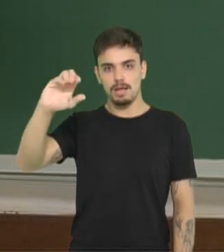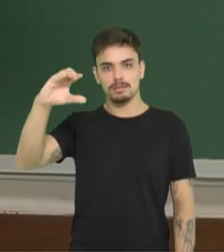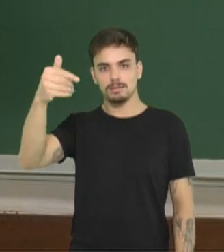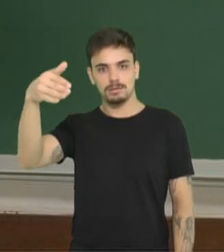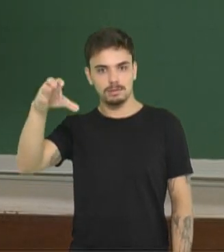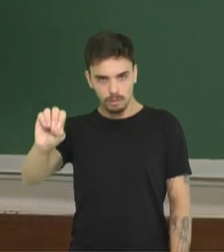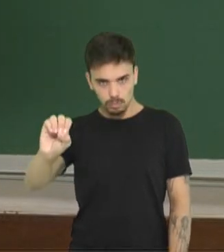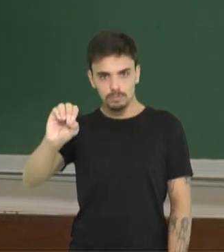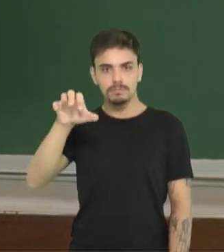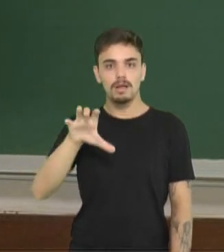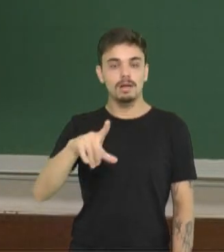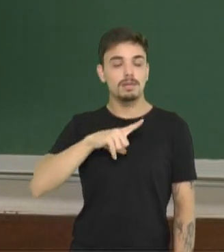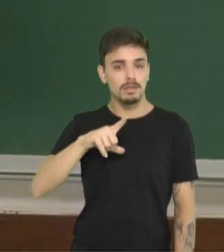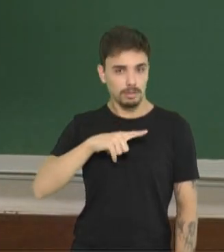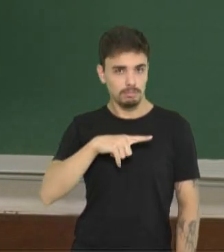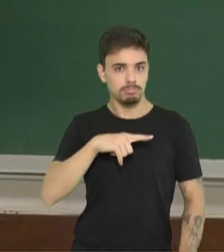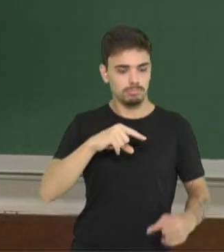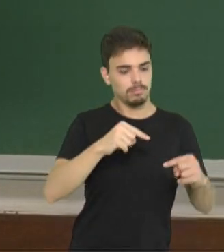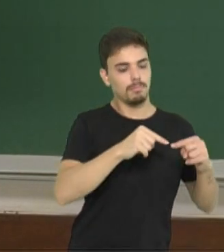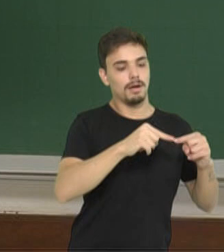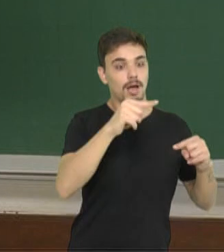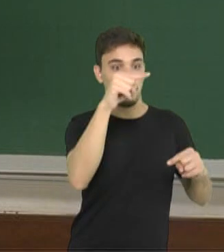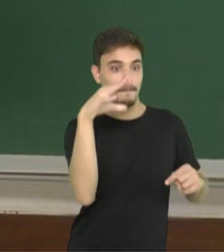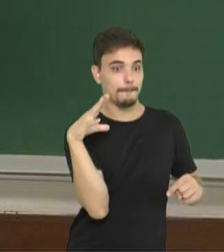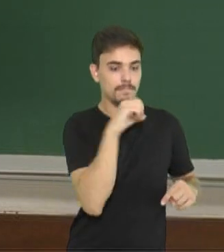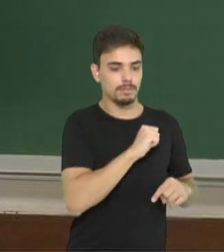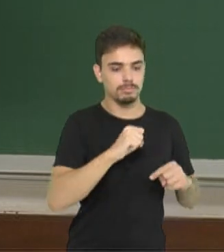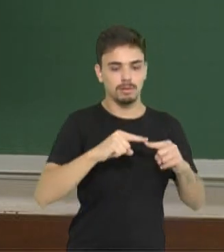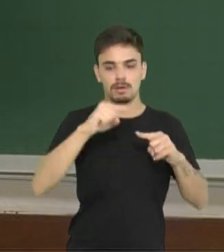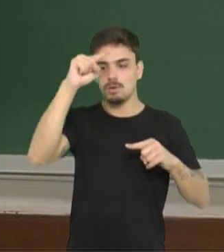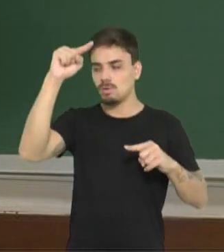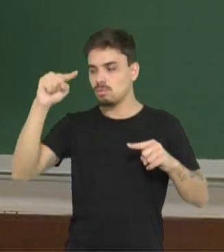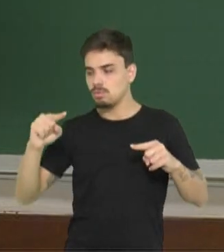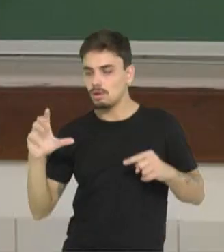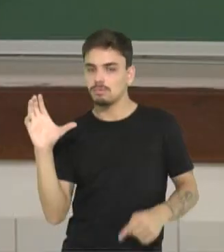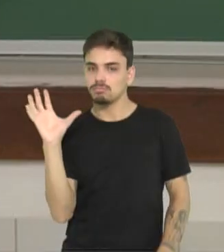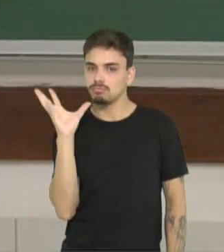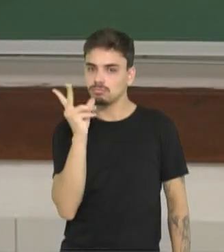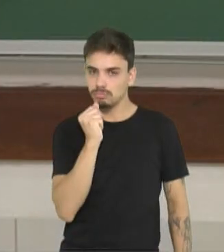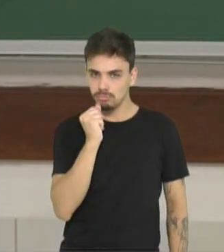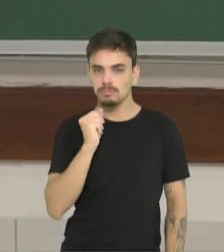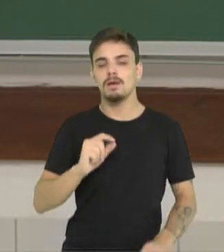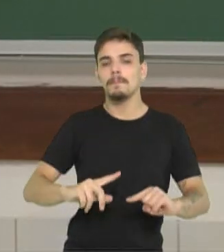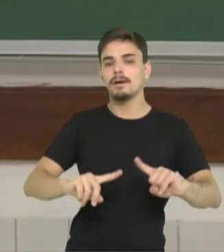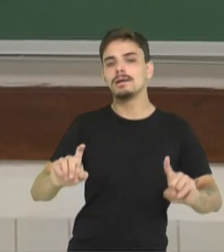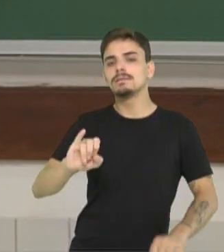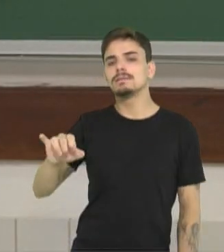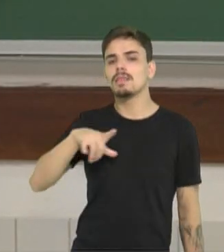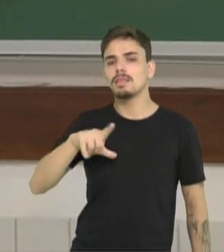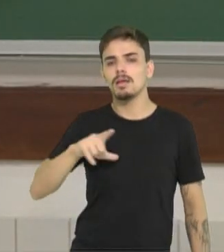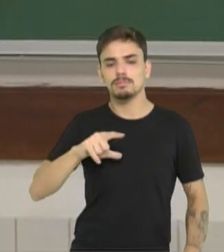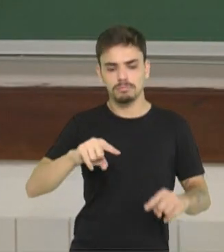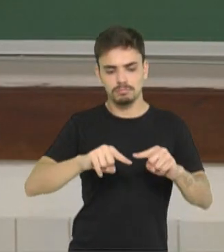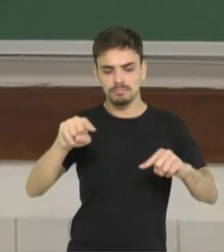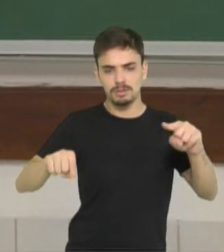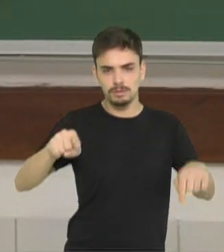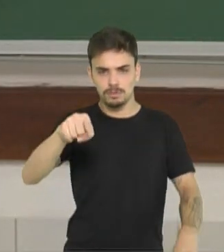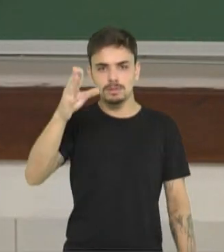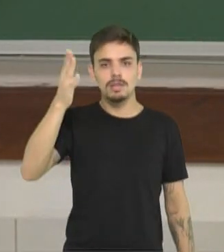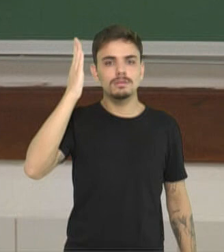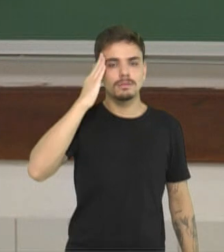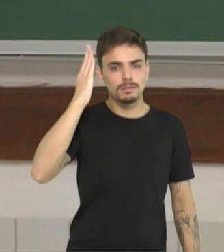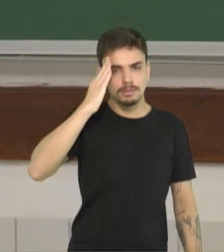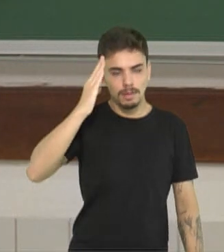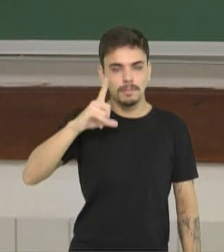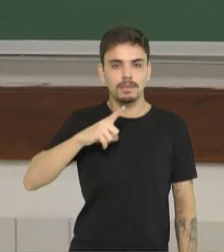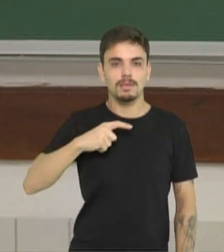que aumenta ou diminui a velocidade, né, dos corpos. E aí, quando tem essa variação, você já sabe, a